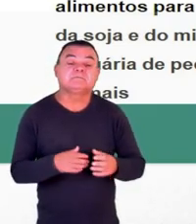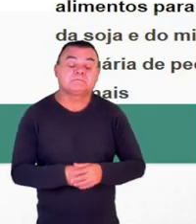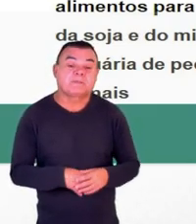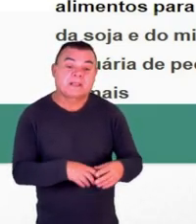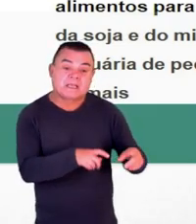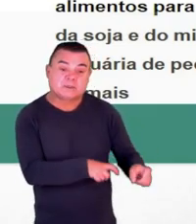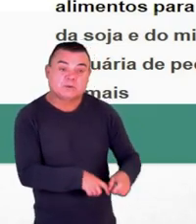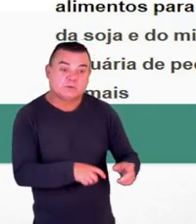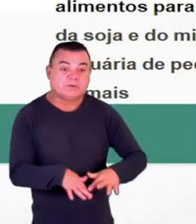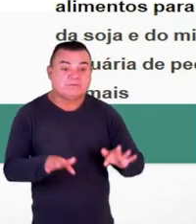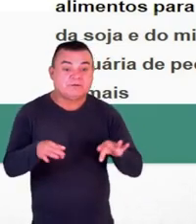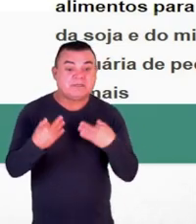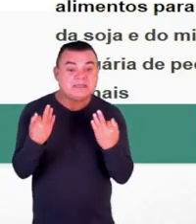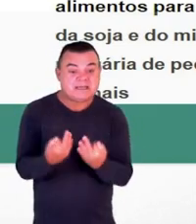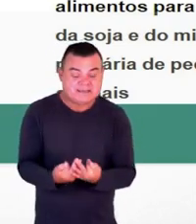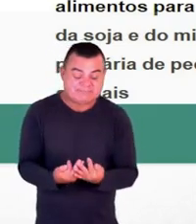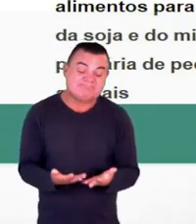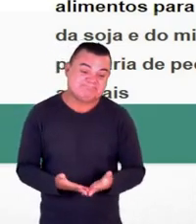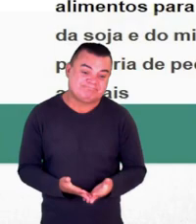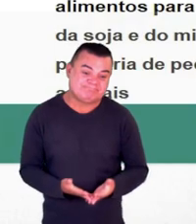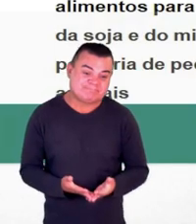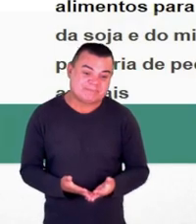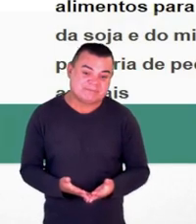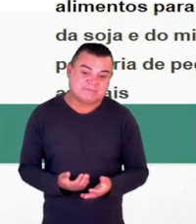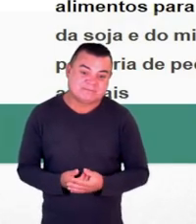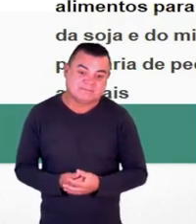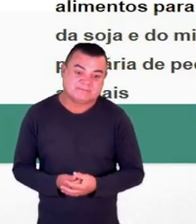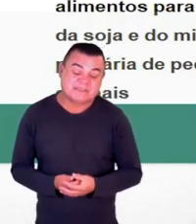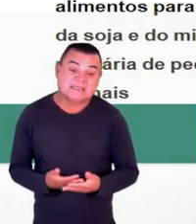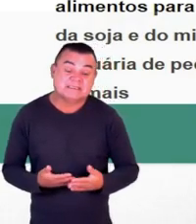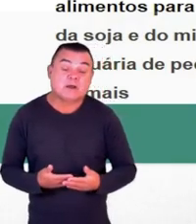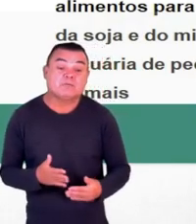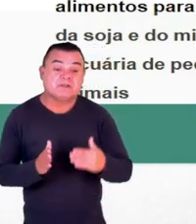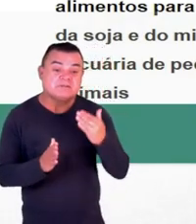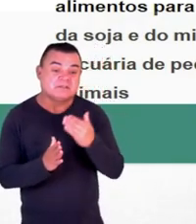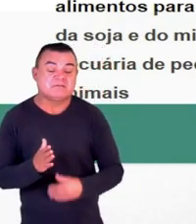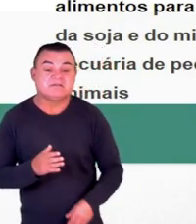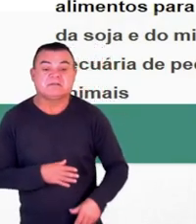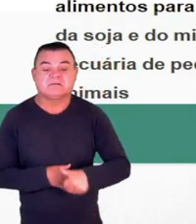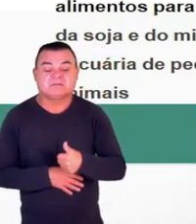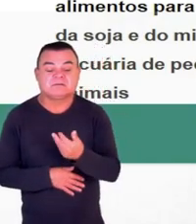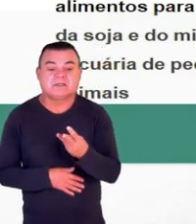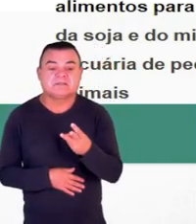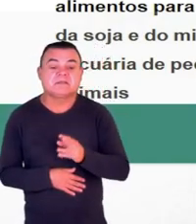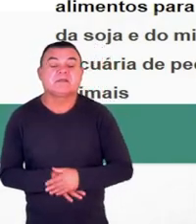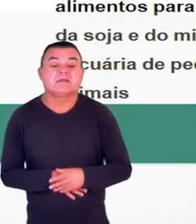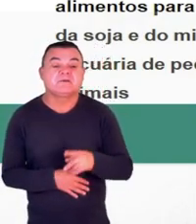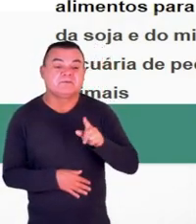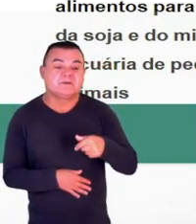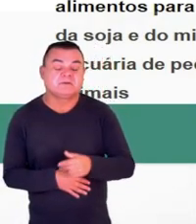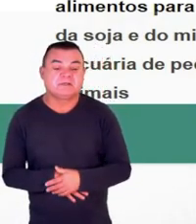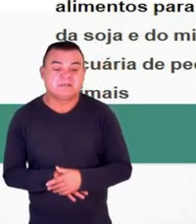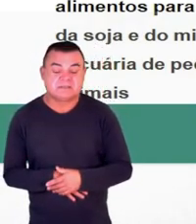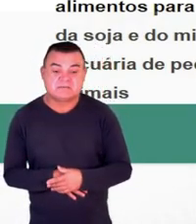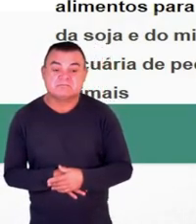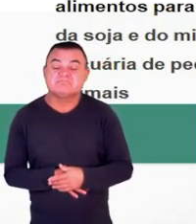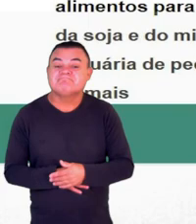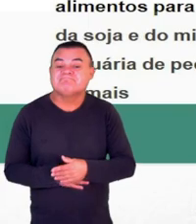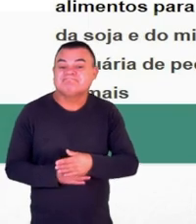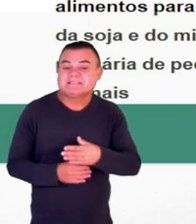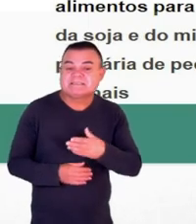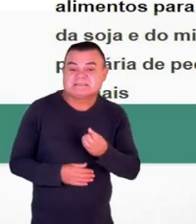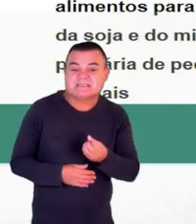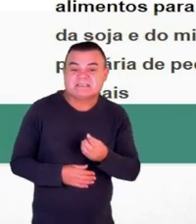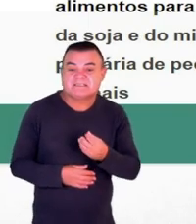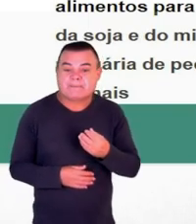Agricultura Familiar familiar foi reduzida em 13,5 Milhões de hectares né a gente vê que cada vez mais os agricultores familiares